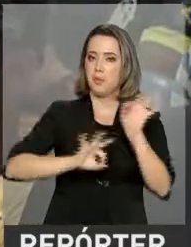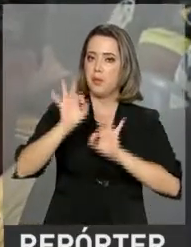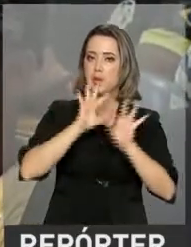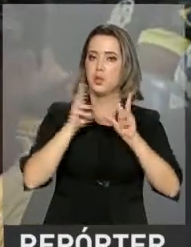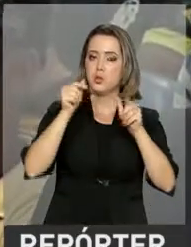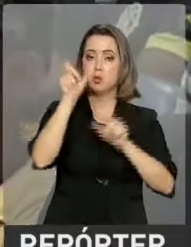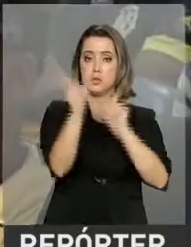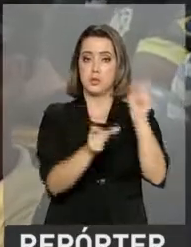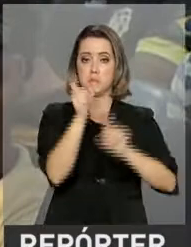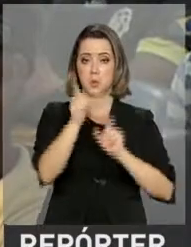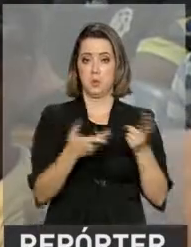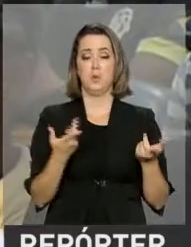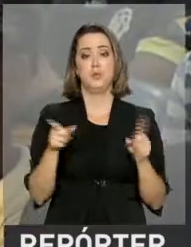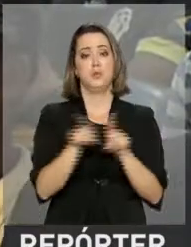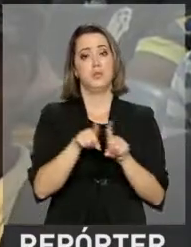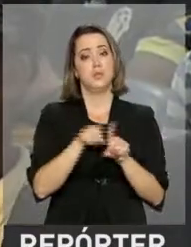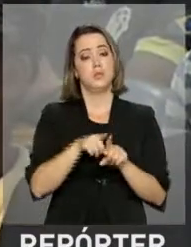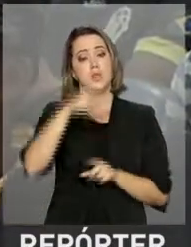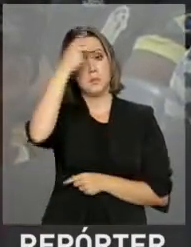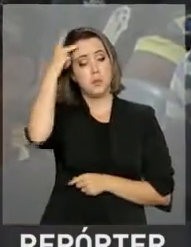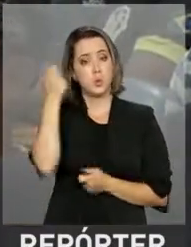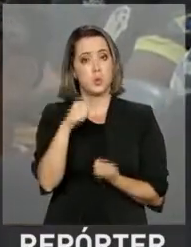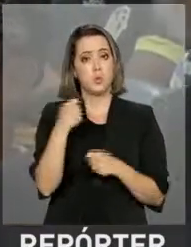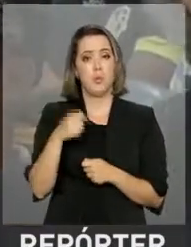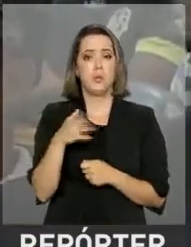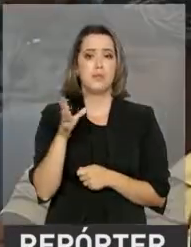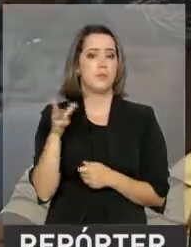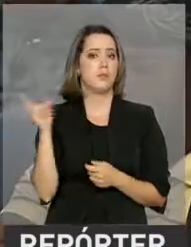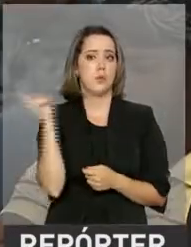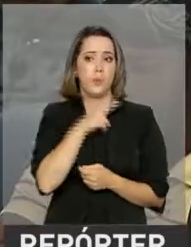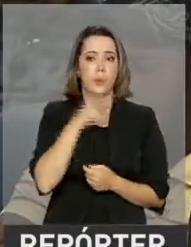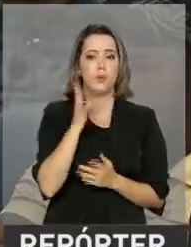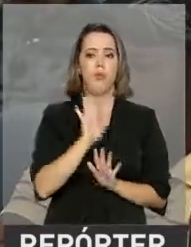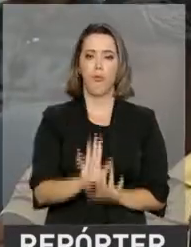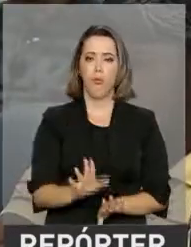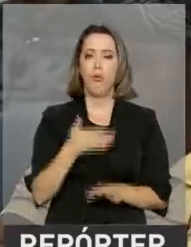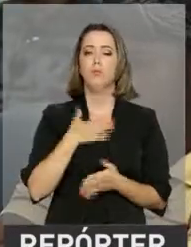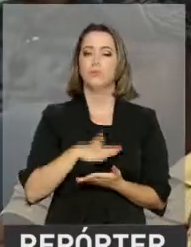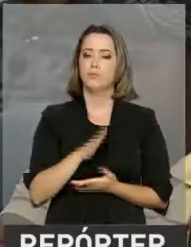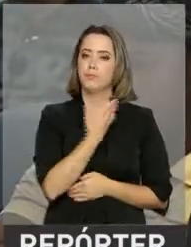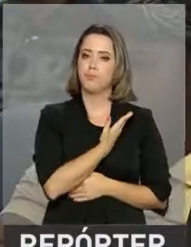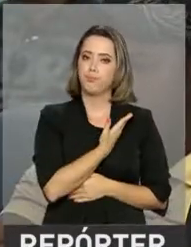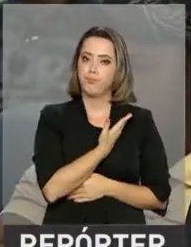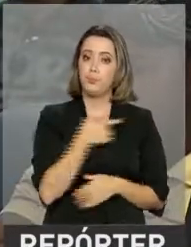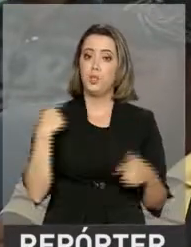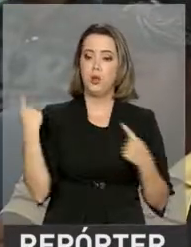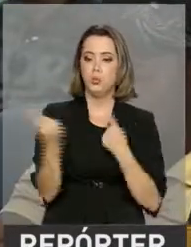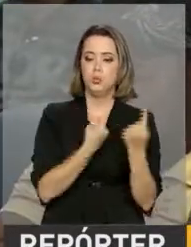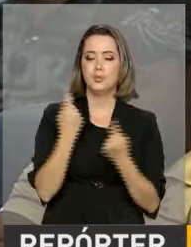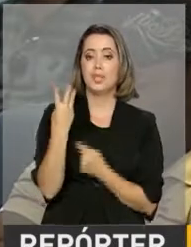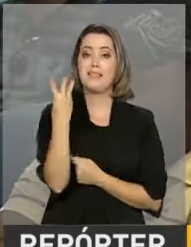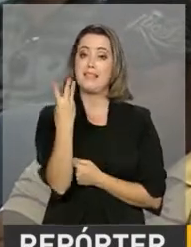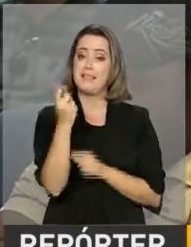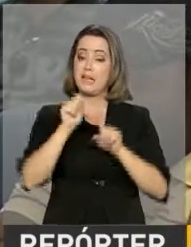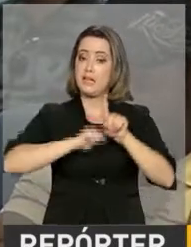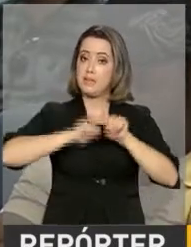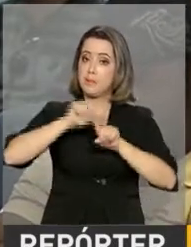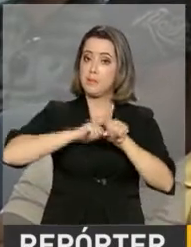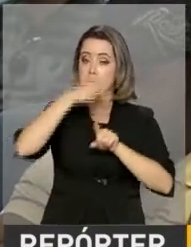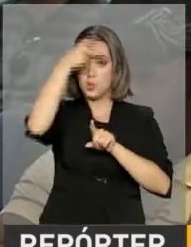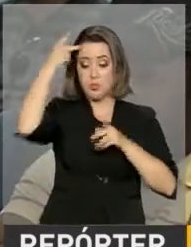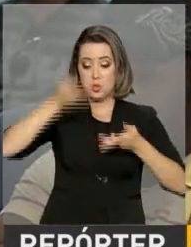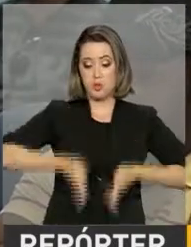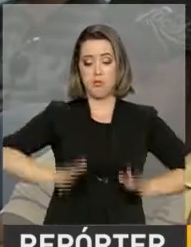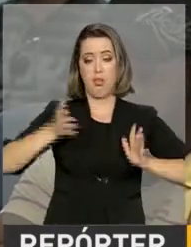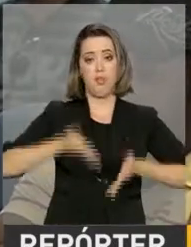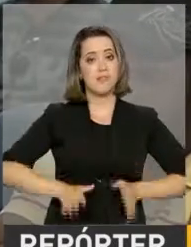todos os trabalhadores e que as pessoas não precisam ter pressa o movimento é maior porque ele abrange três meses antes da data de